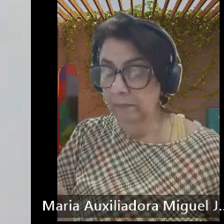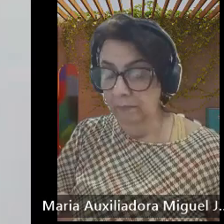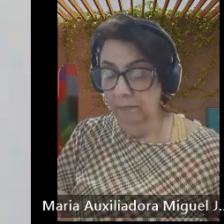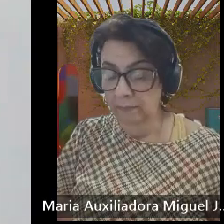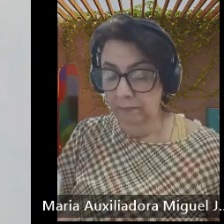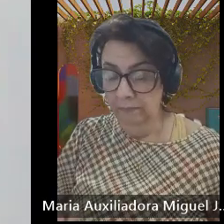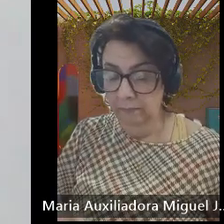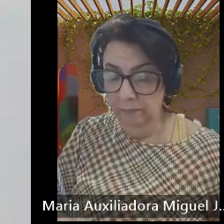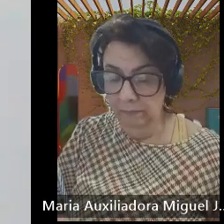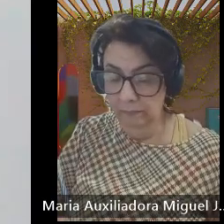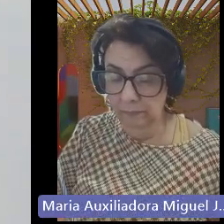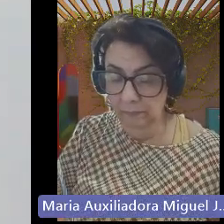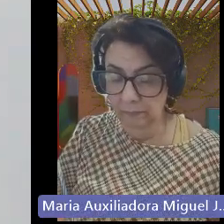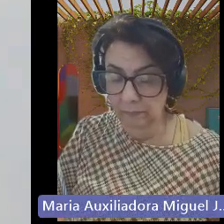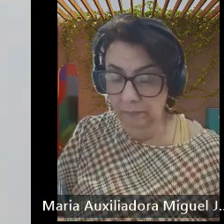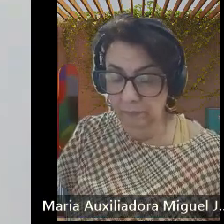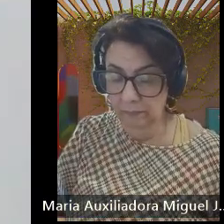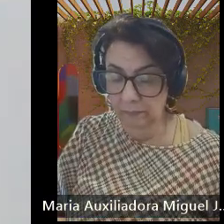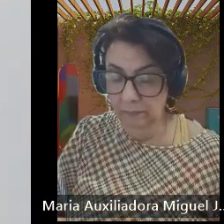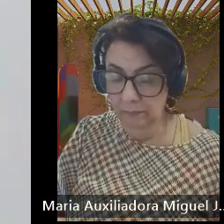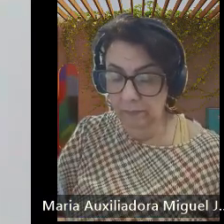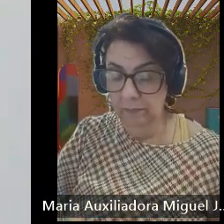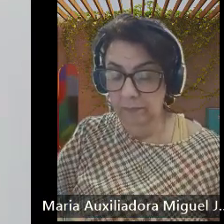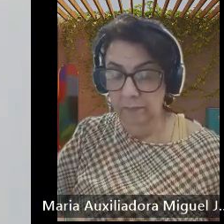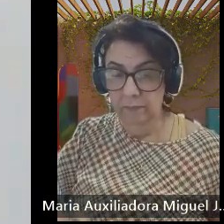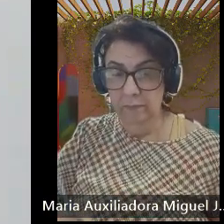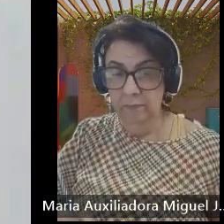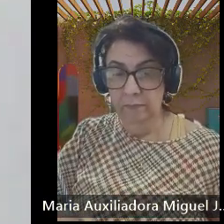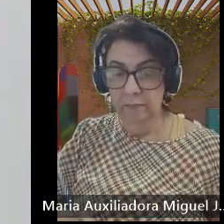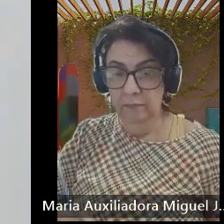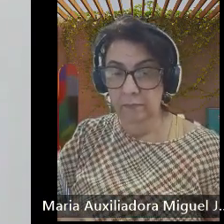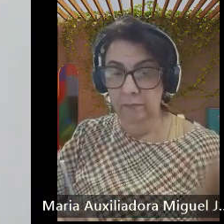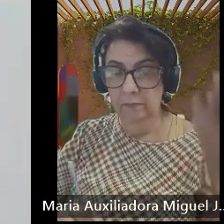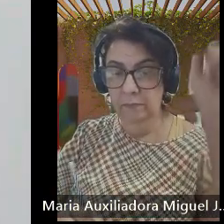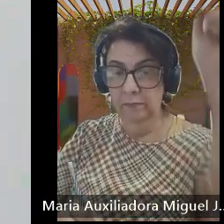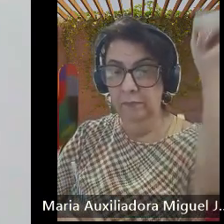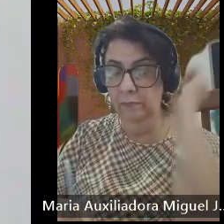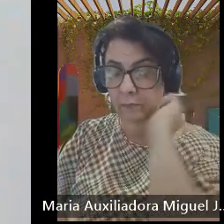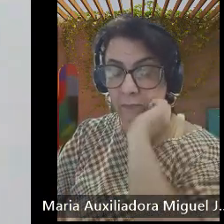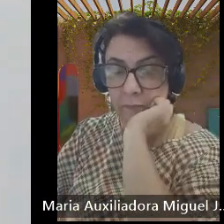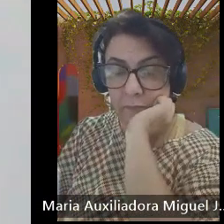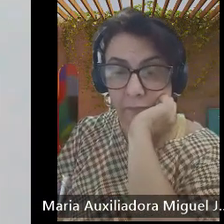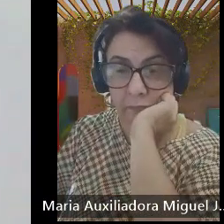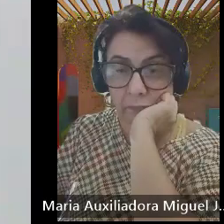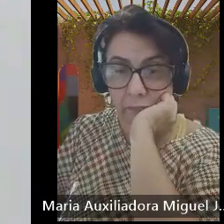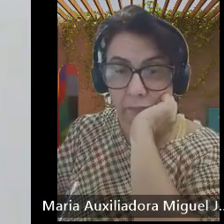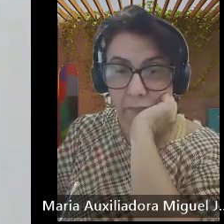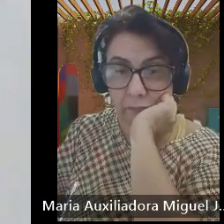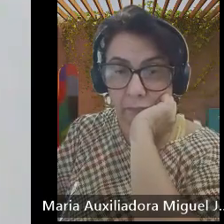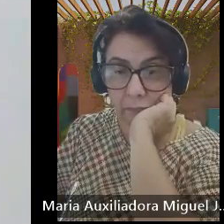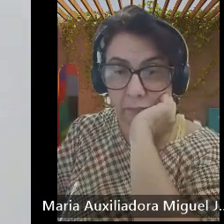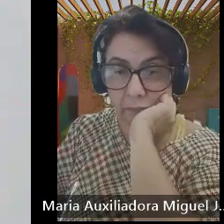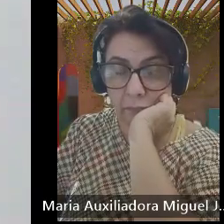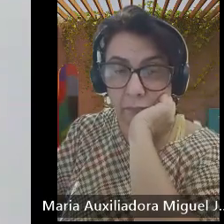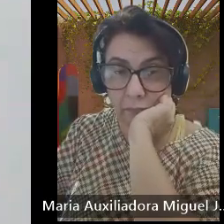gente já estudou. Aí, por exemplo, eu quero usar teoria da linguagem, teoria da literatura, por